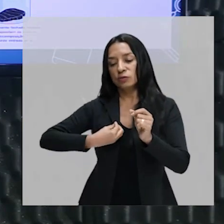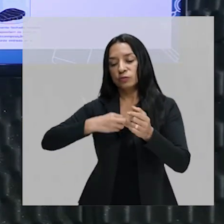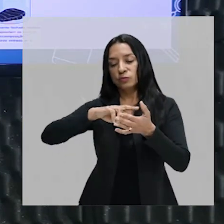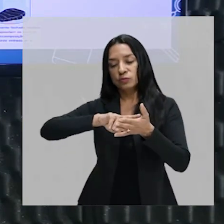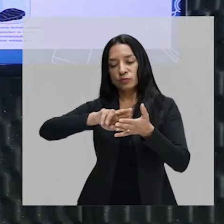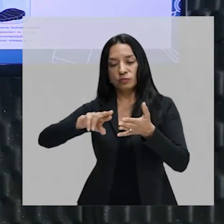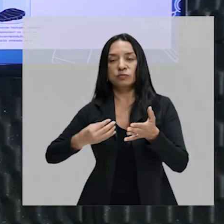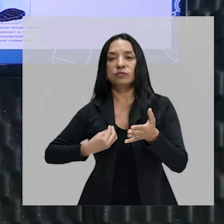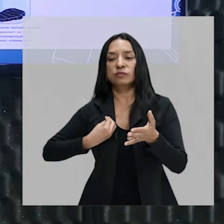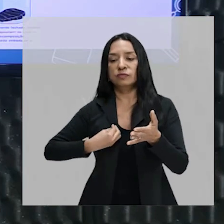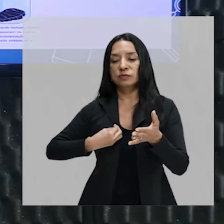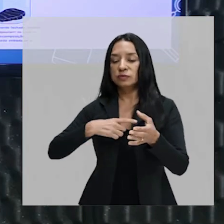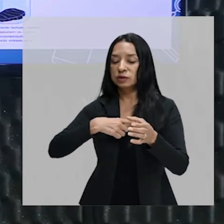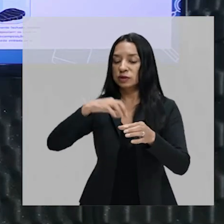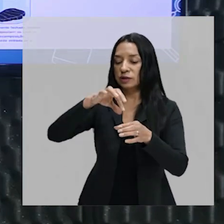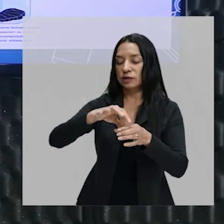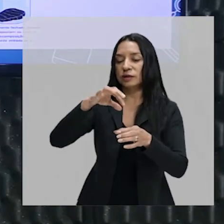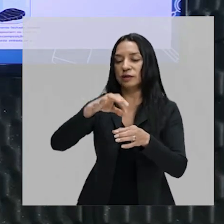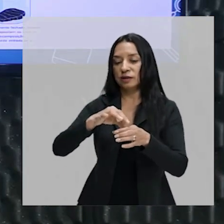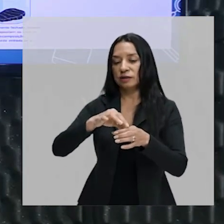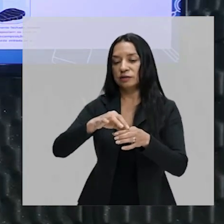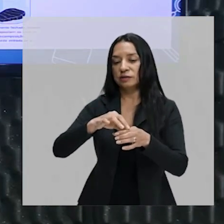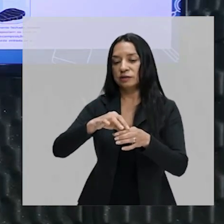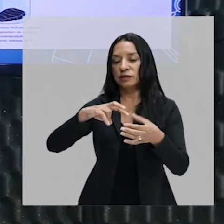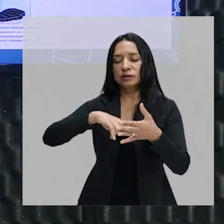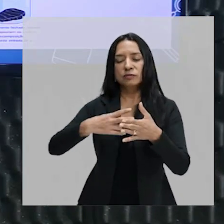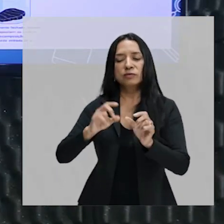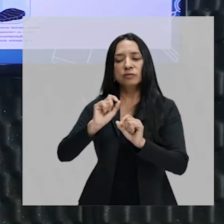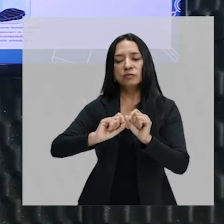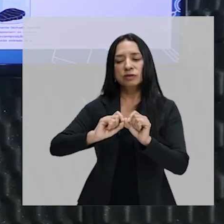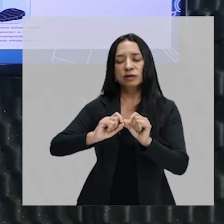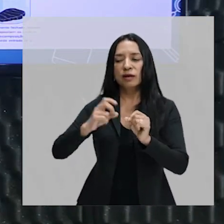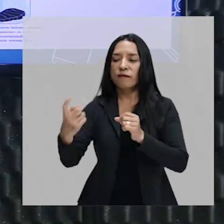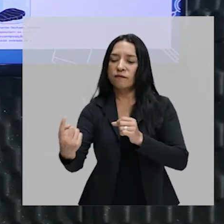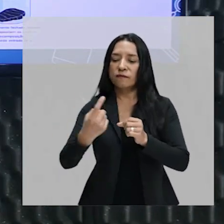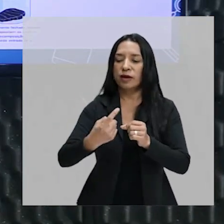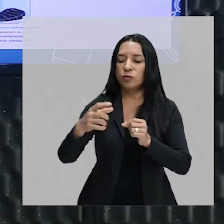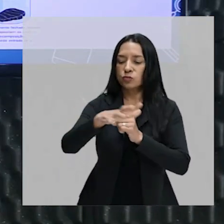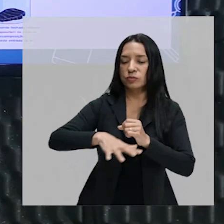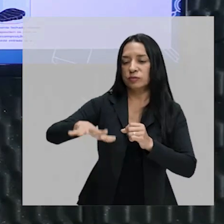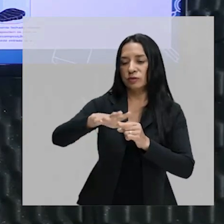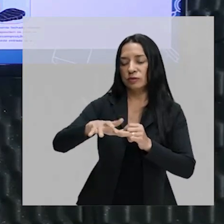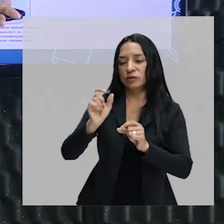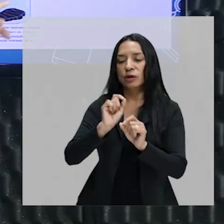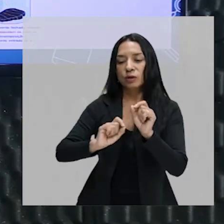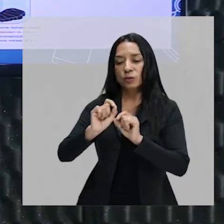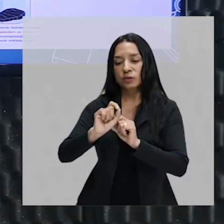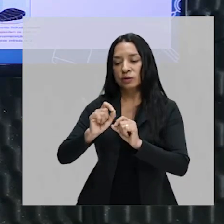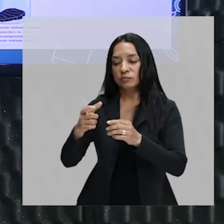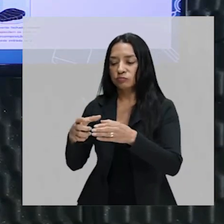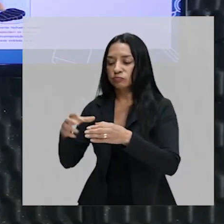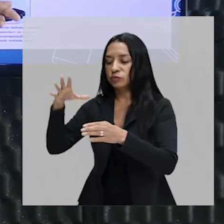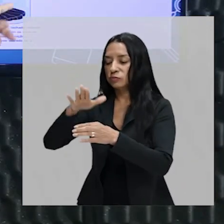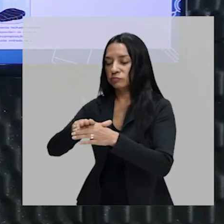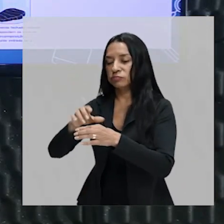que estão presentes nesse pedaço de carne São provenientes do ambiente enquanto que aqueles que não